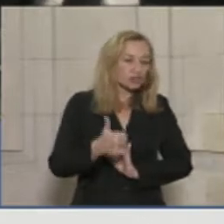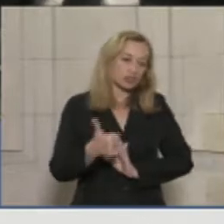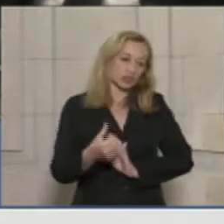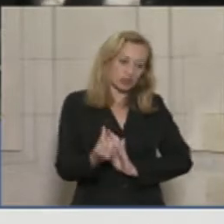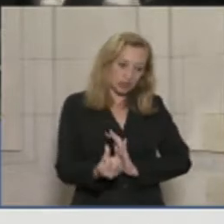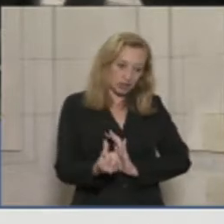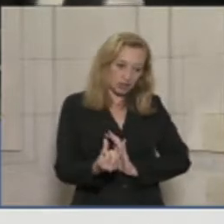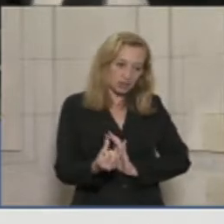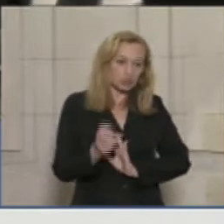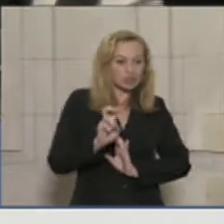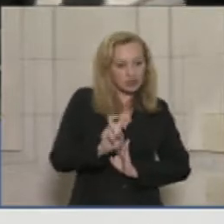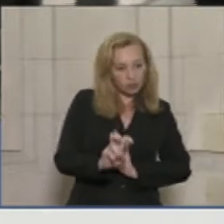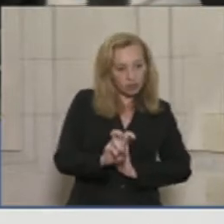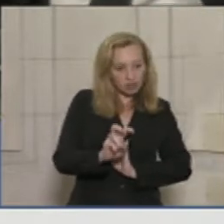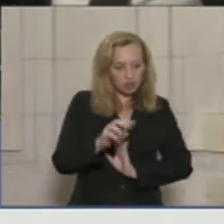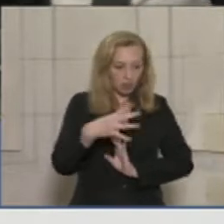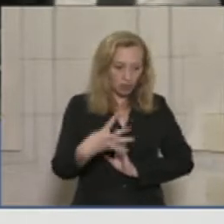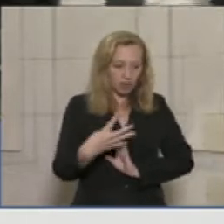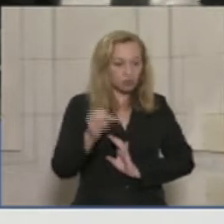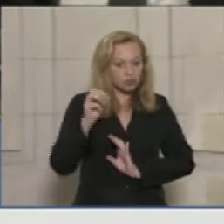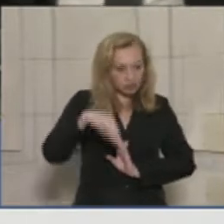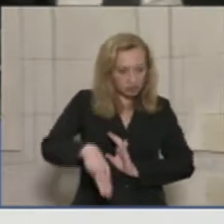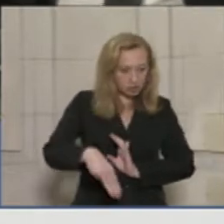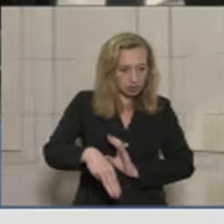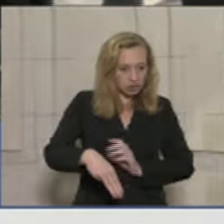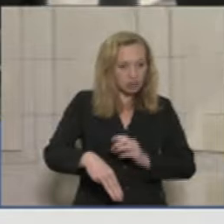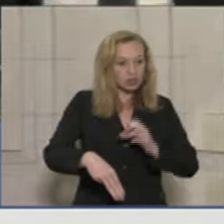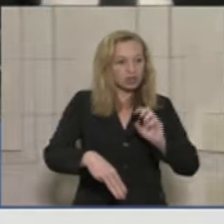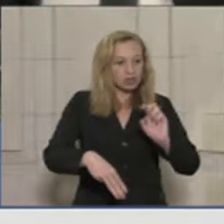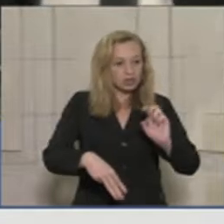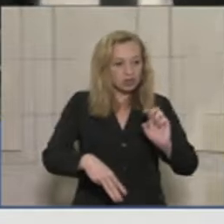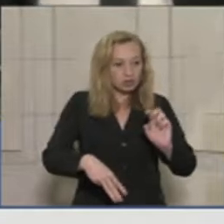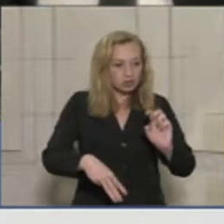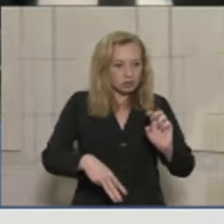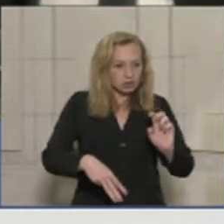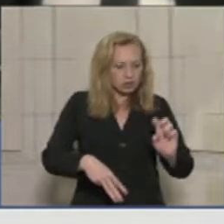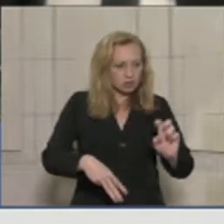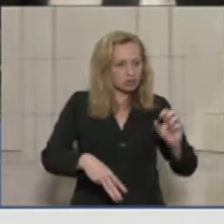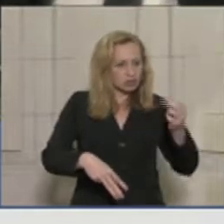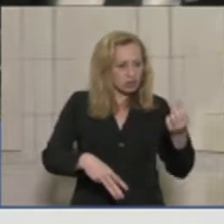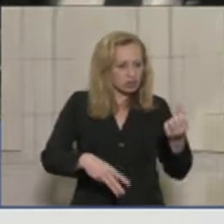2016. 54 sim e 56 não.